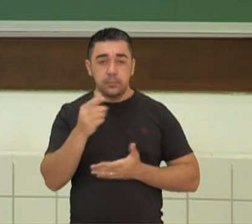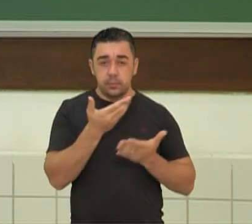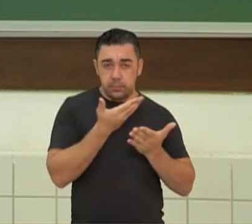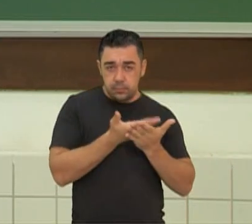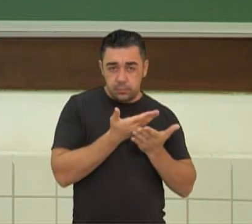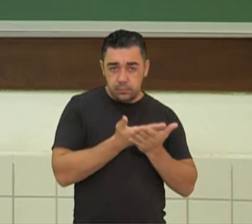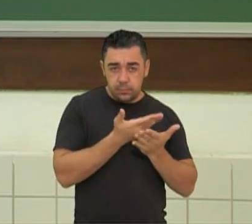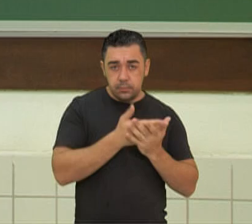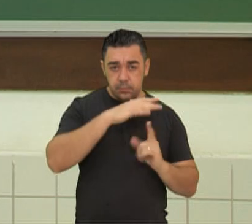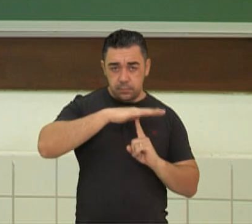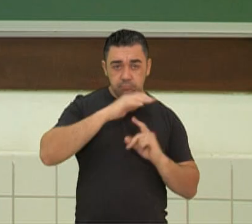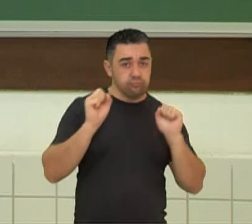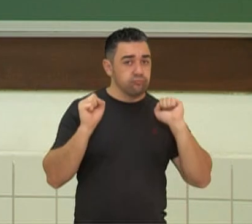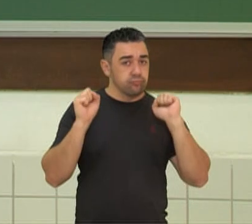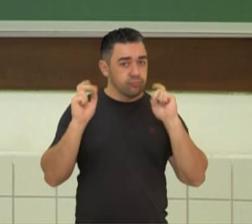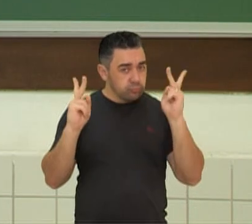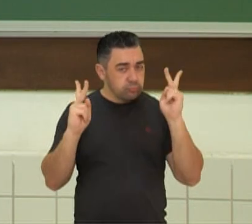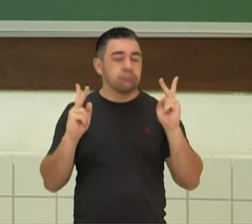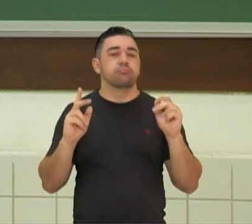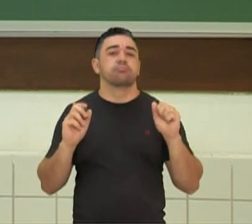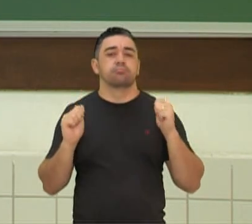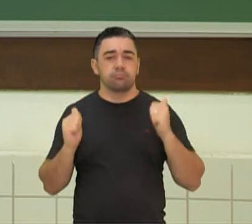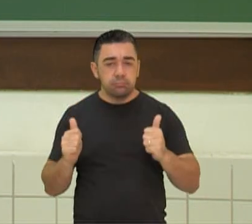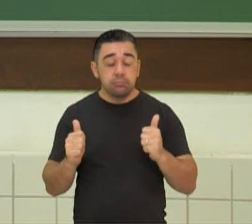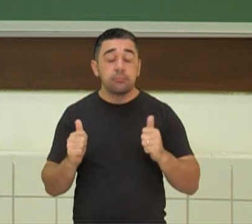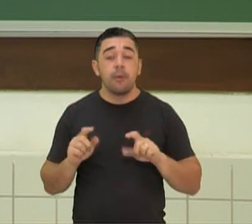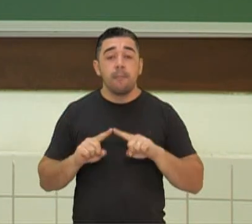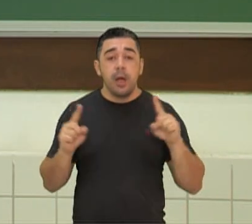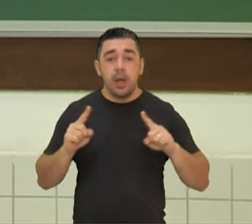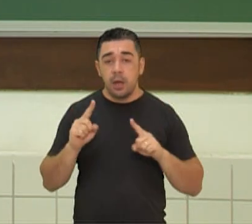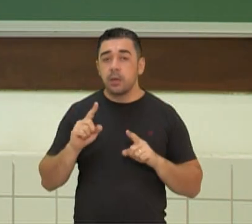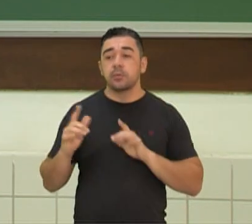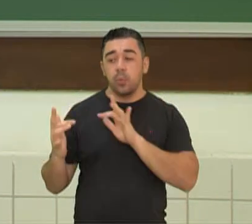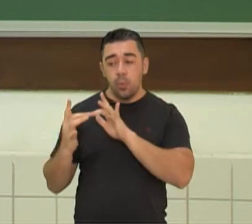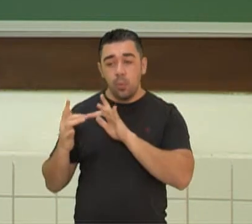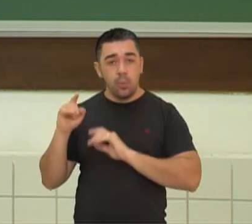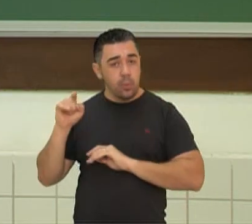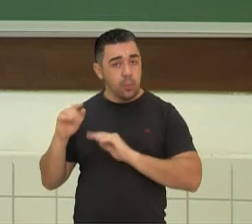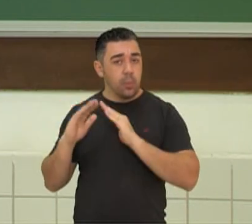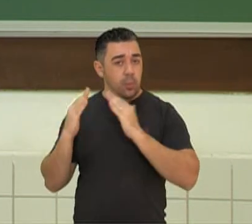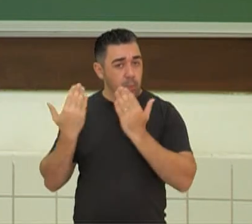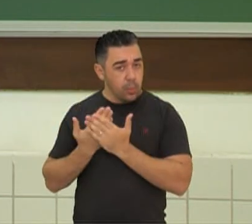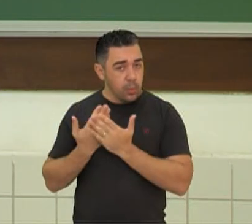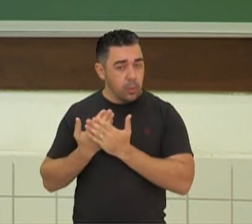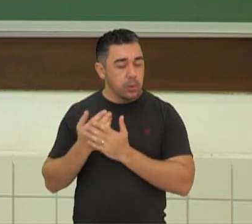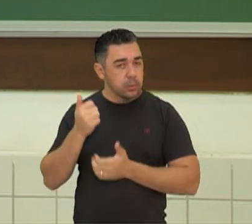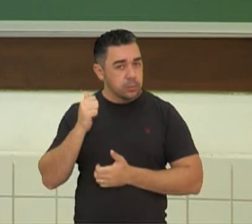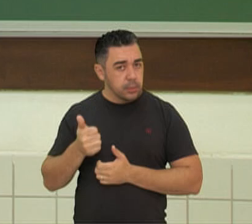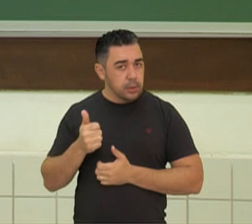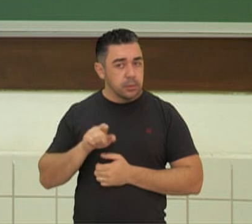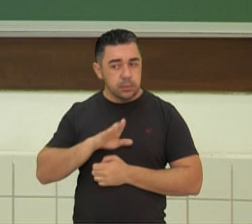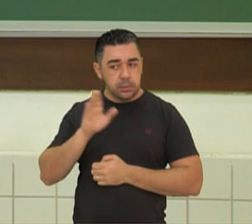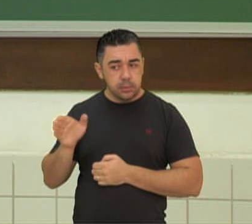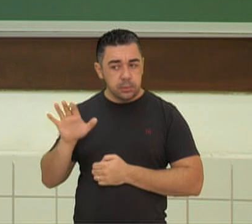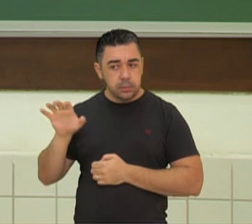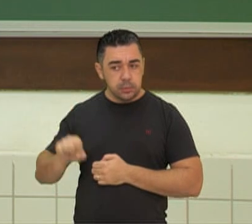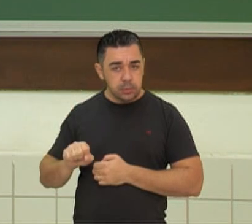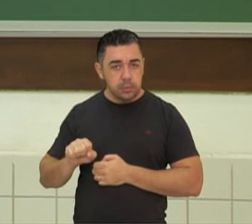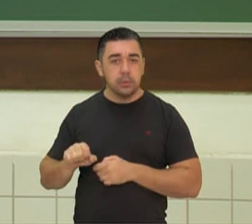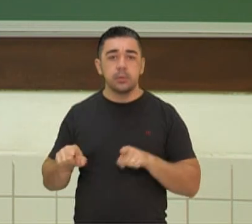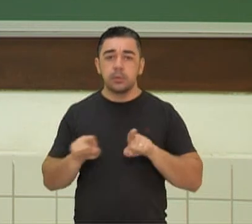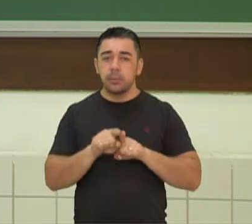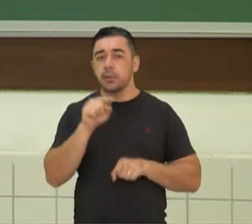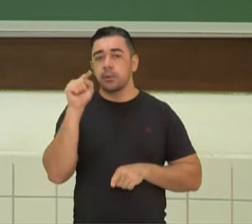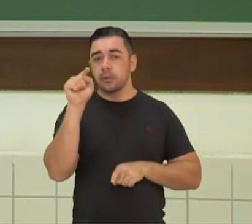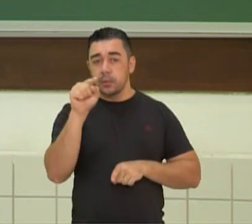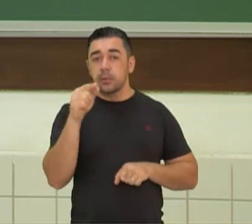Paraná, show de bola, parabéns, é isso mesmo, mas não esquece de entrar em contato lá na sua escola para fazer a retirada do material, tá bom?